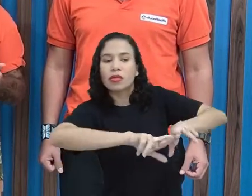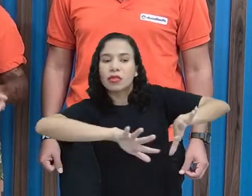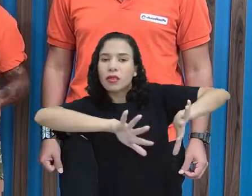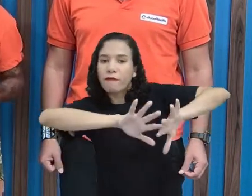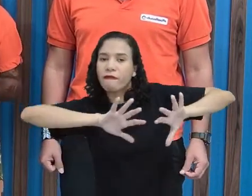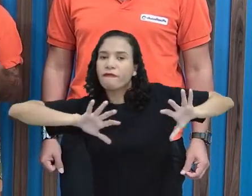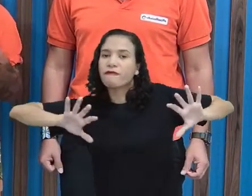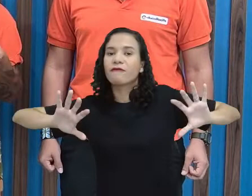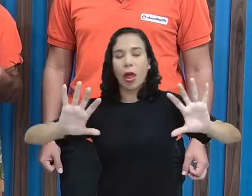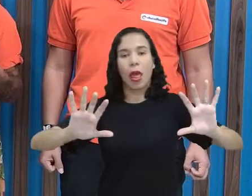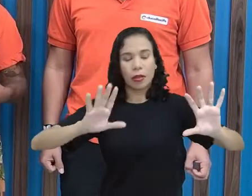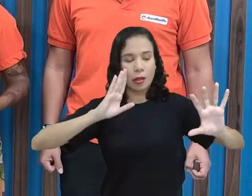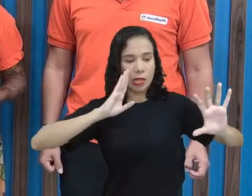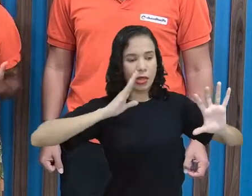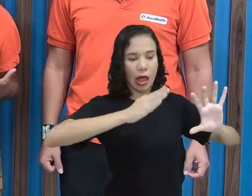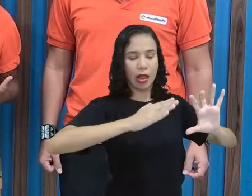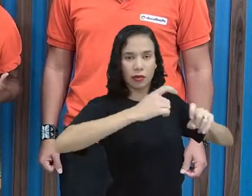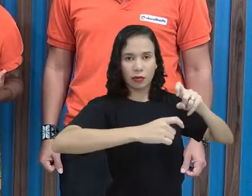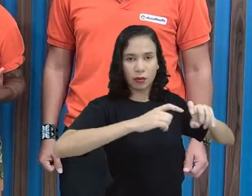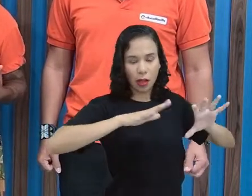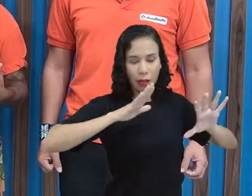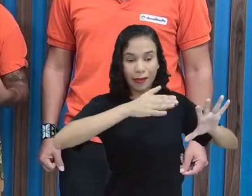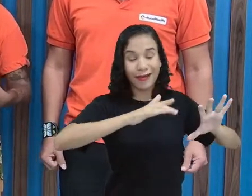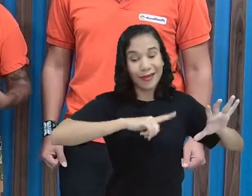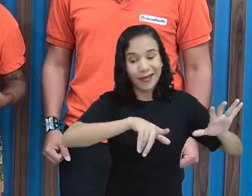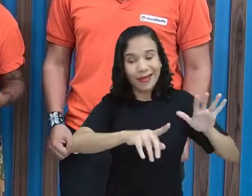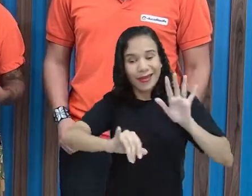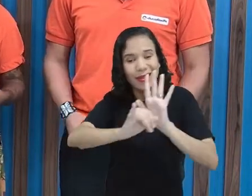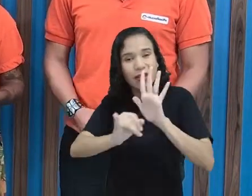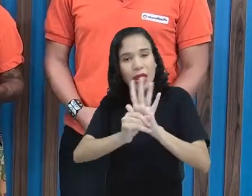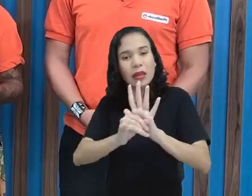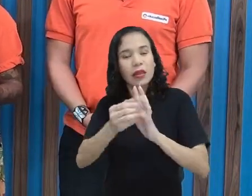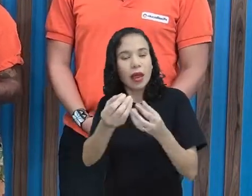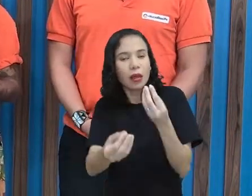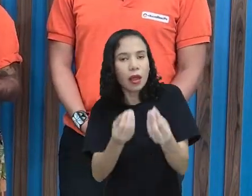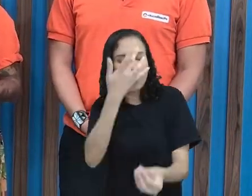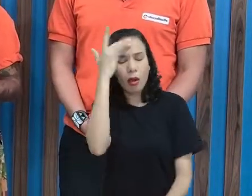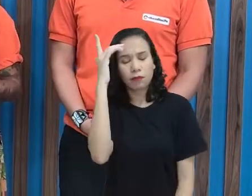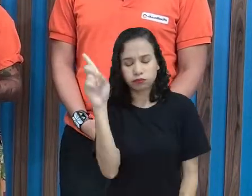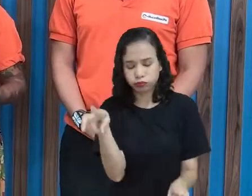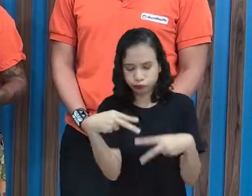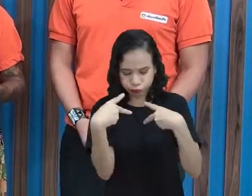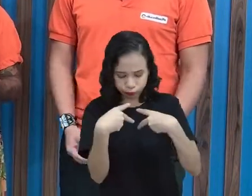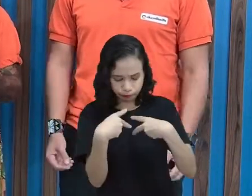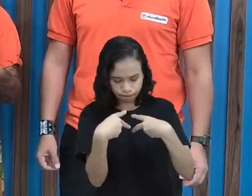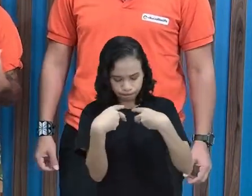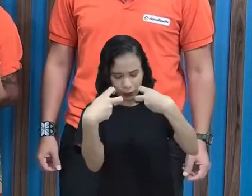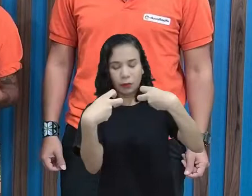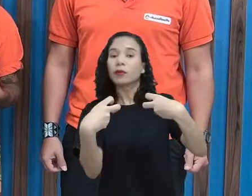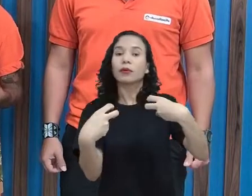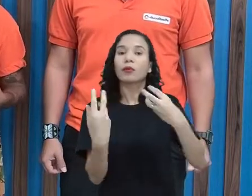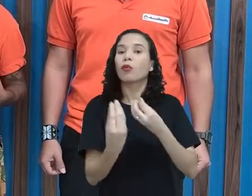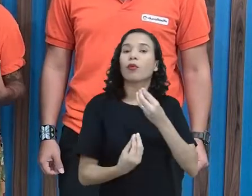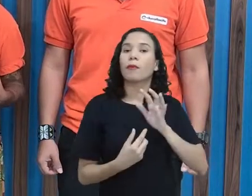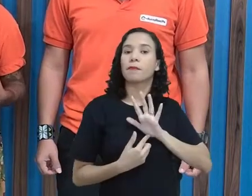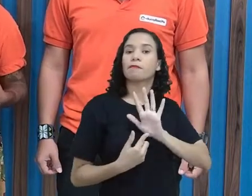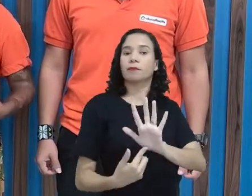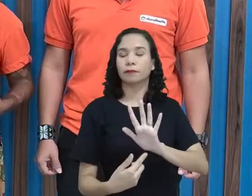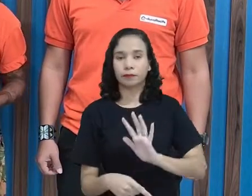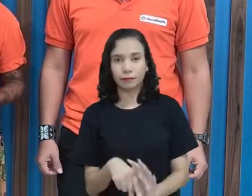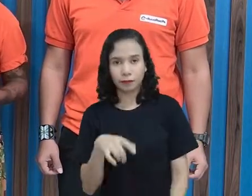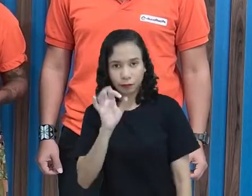tá? Identidade, como meu colega já trouxe aqui, é muito assim a forma como você se vê, é a forma como você se manifesta,